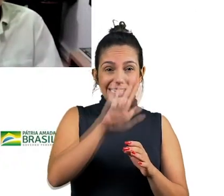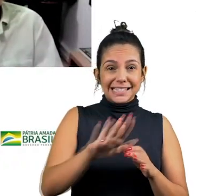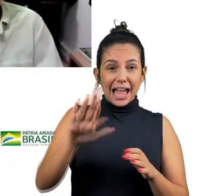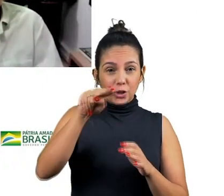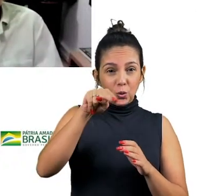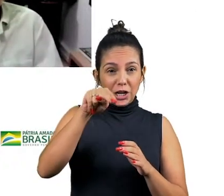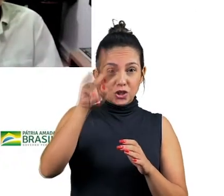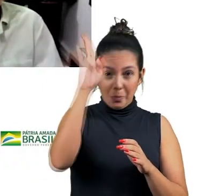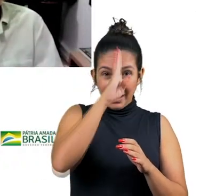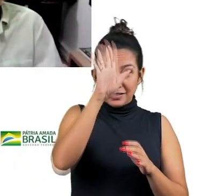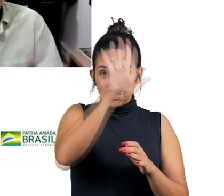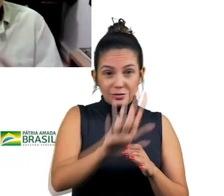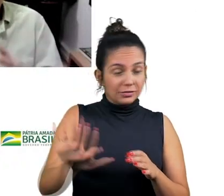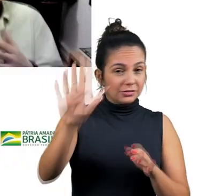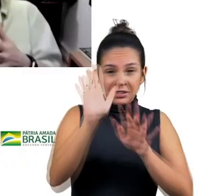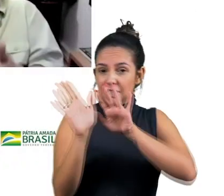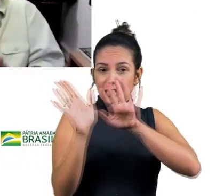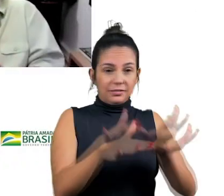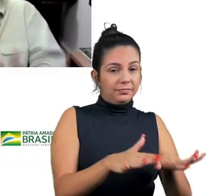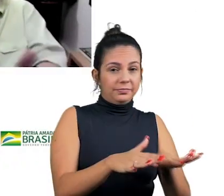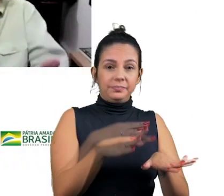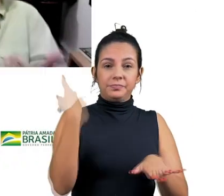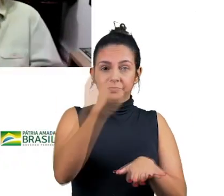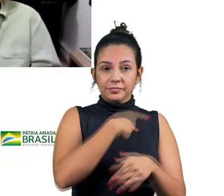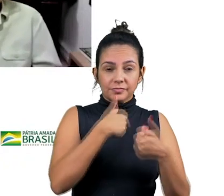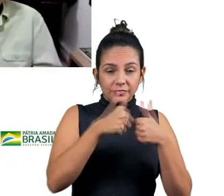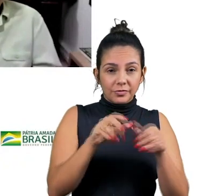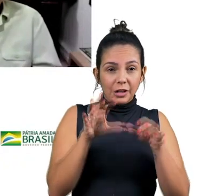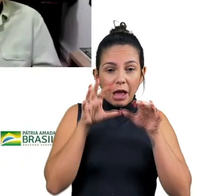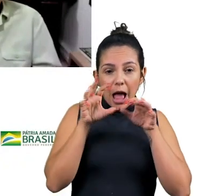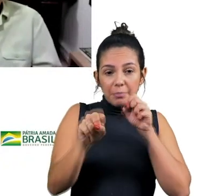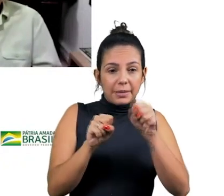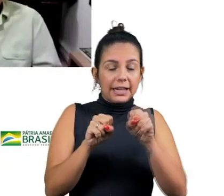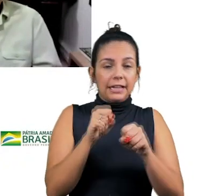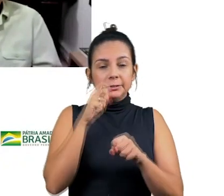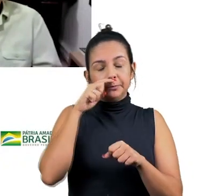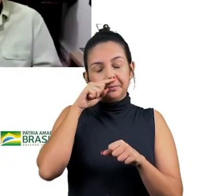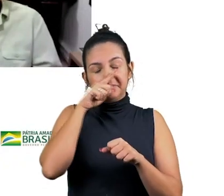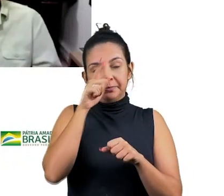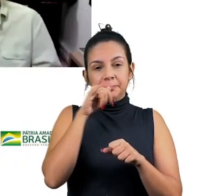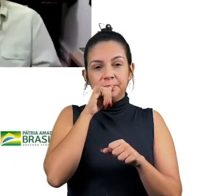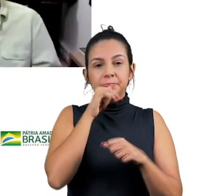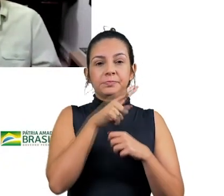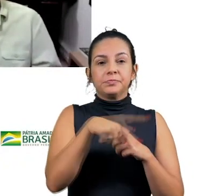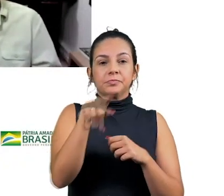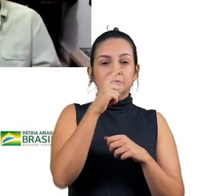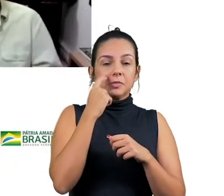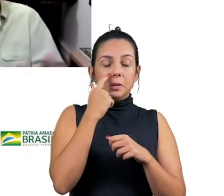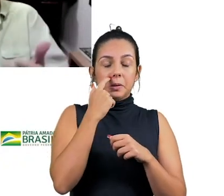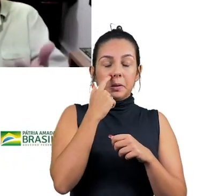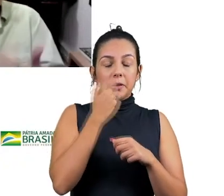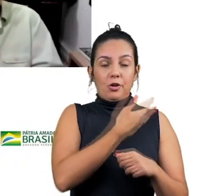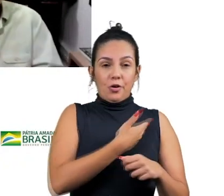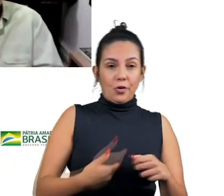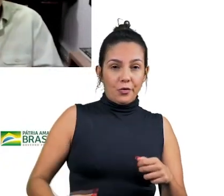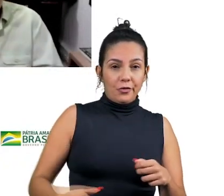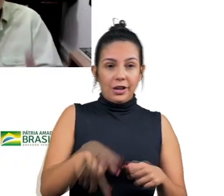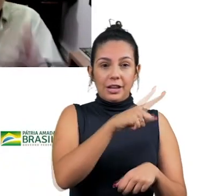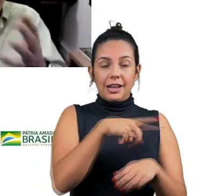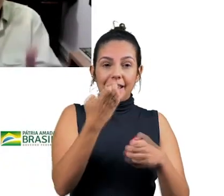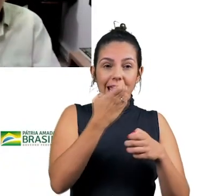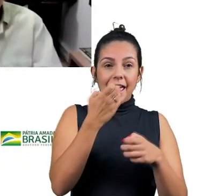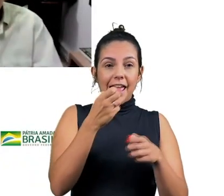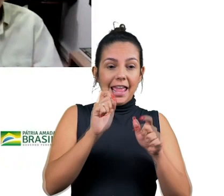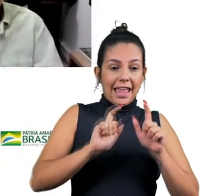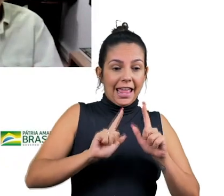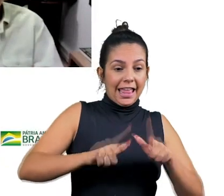relevante. E a gente fica ainda pegado. Você vê, daí a obsolescência desse tipo de governante ultranacionalista. O cara está querendo defender